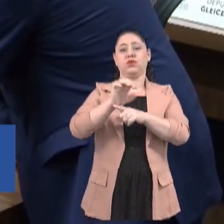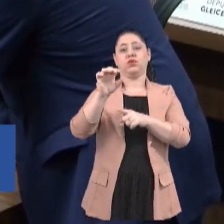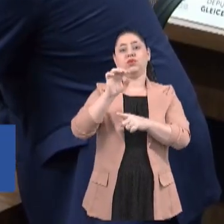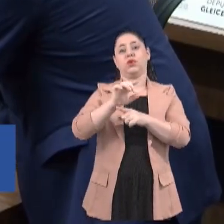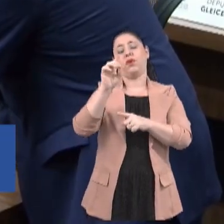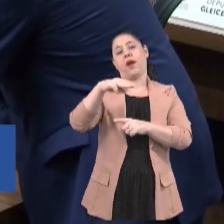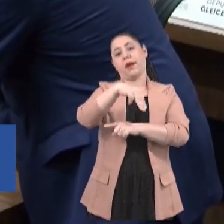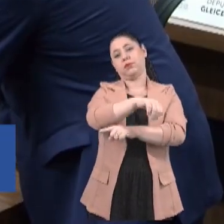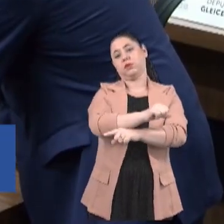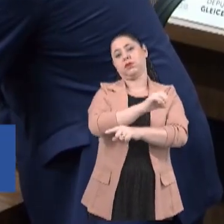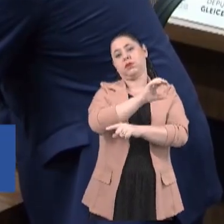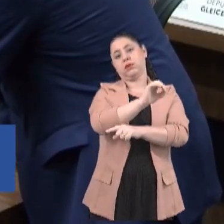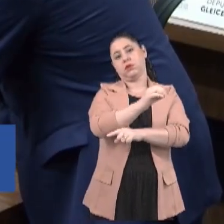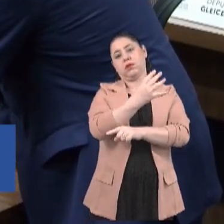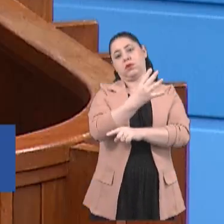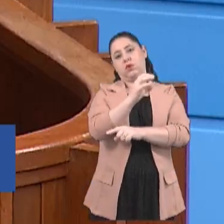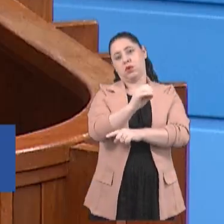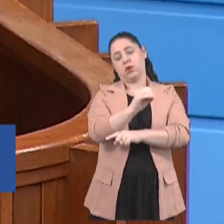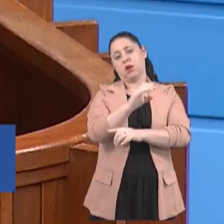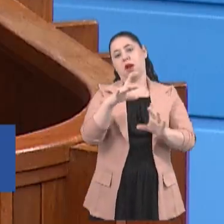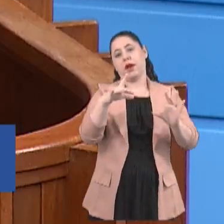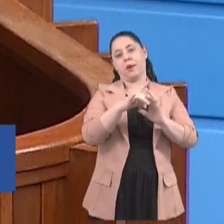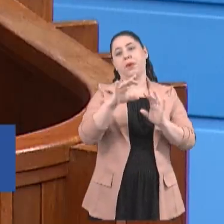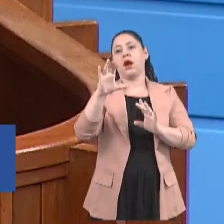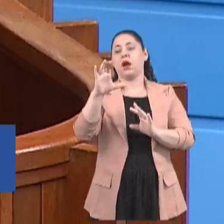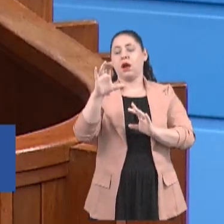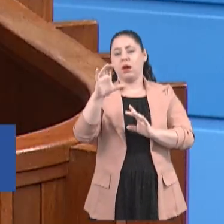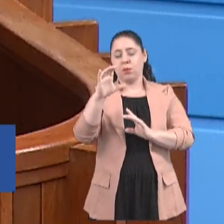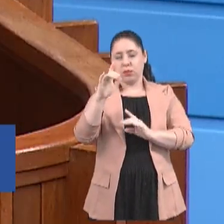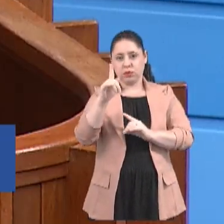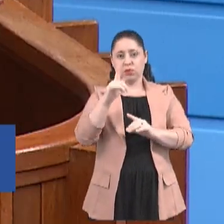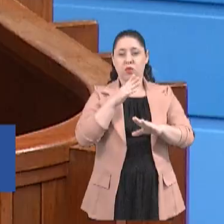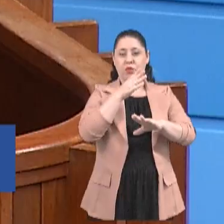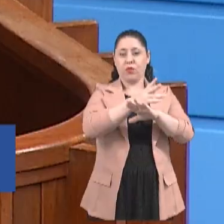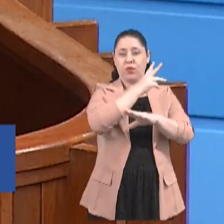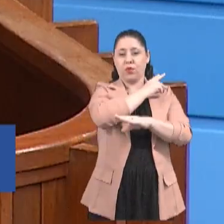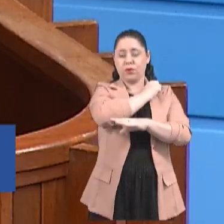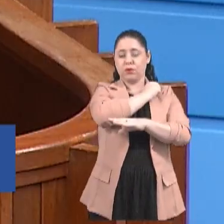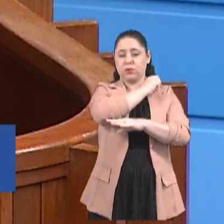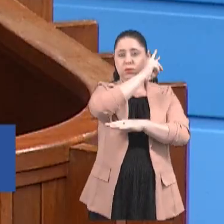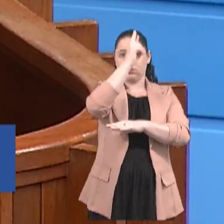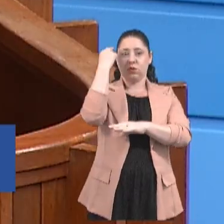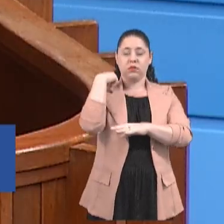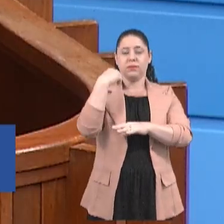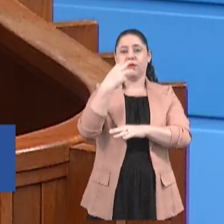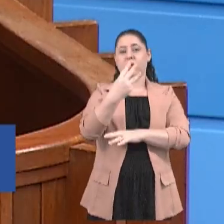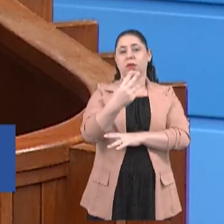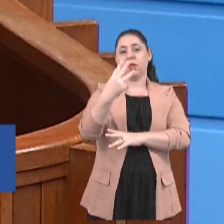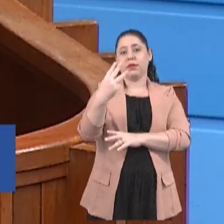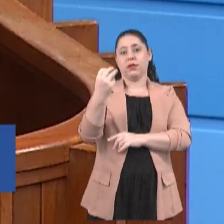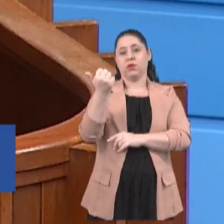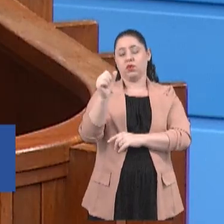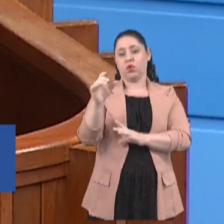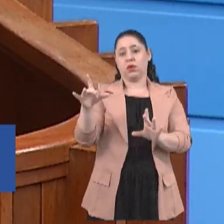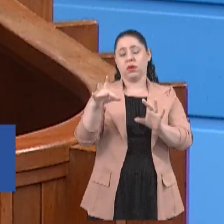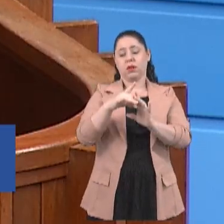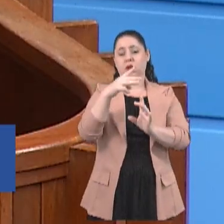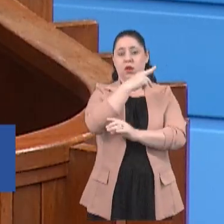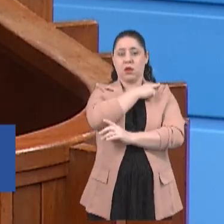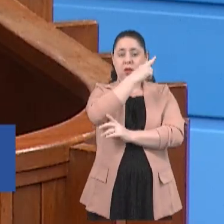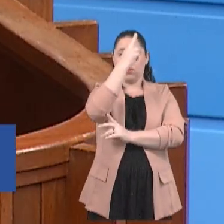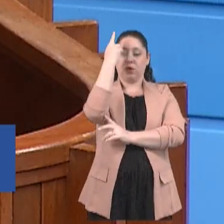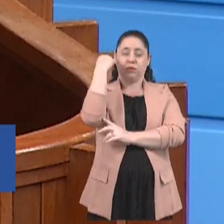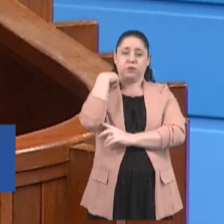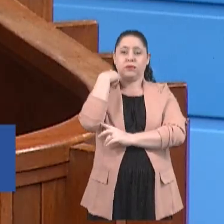estaduais. MS 040, que liga Campo Grande a Santa Rita do Pardo. MS 338, que liga Santa Rita do Pardo